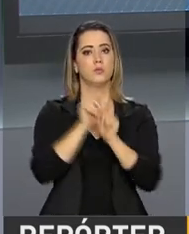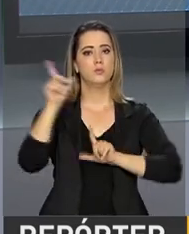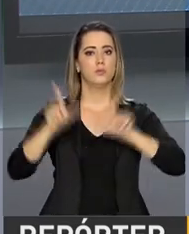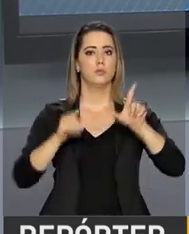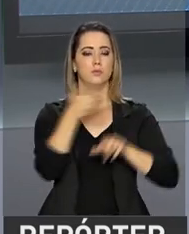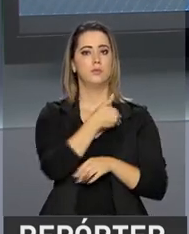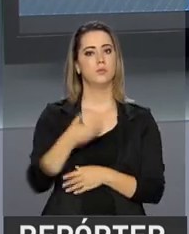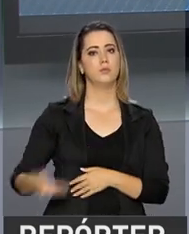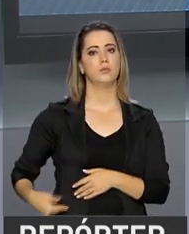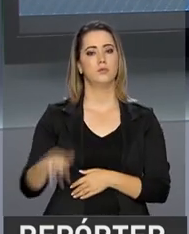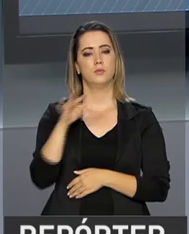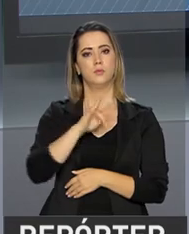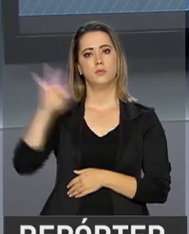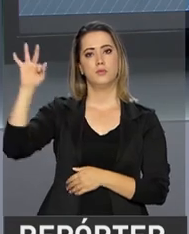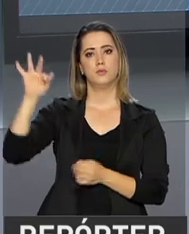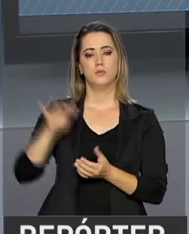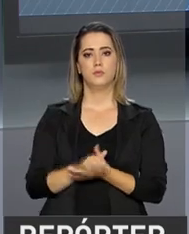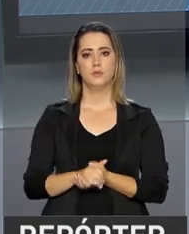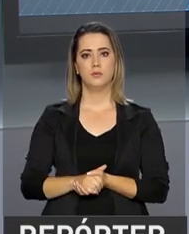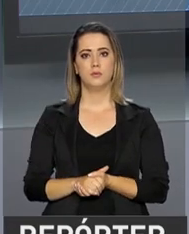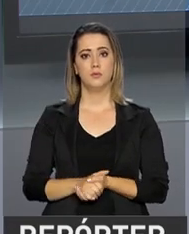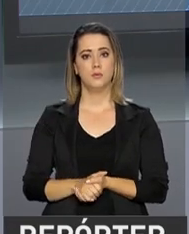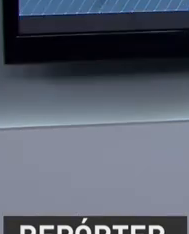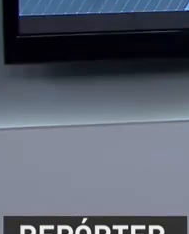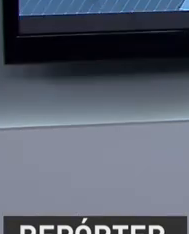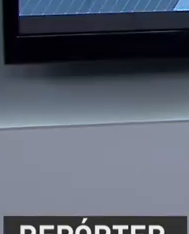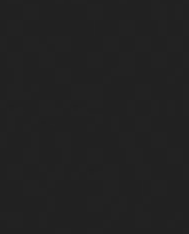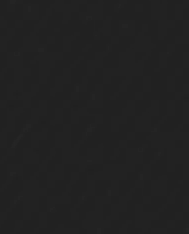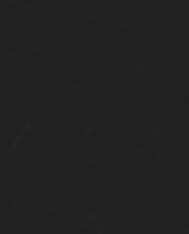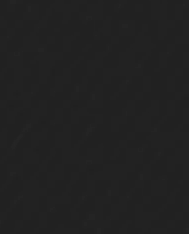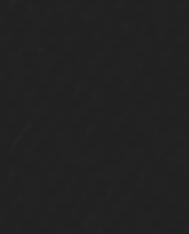aqui na nbr a tv do governo federal